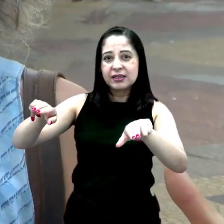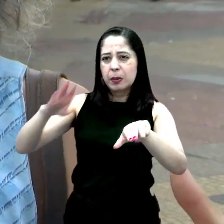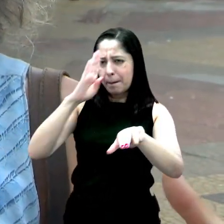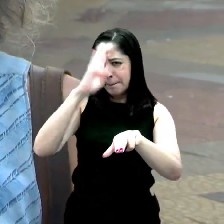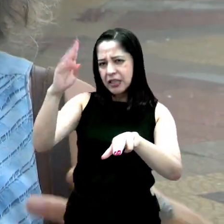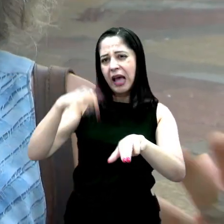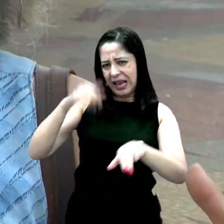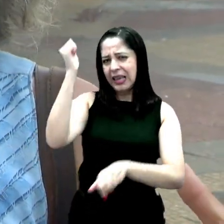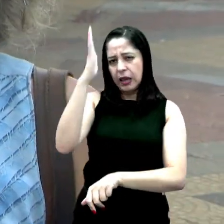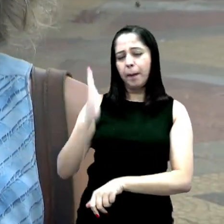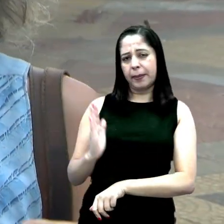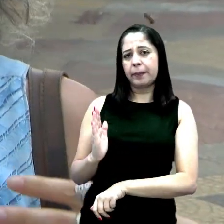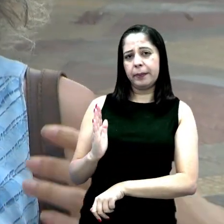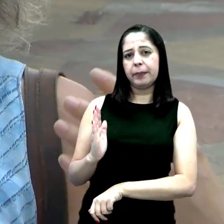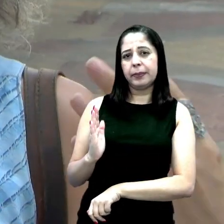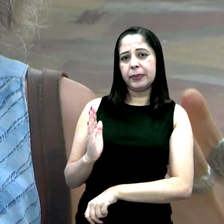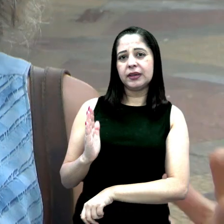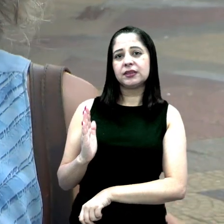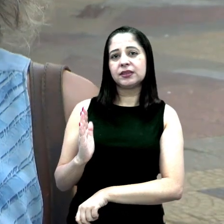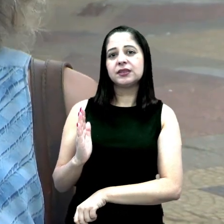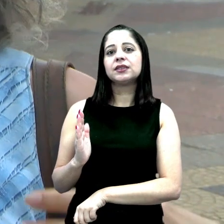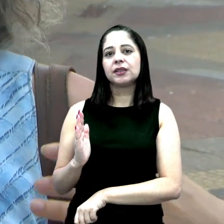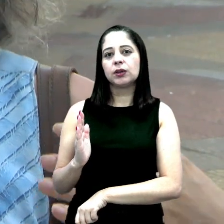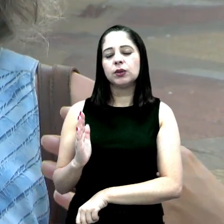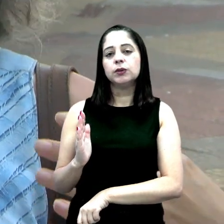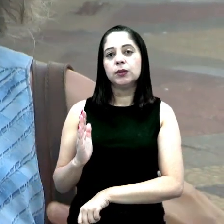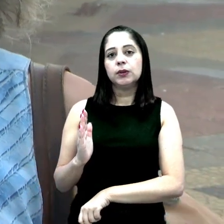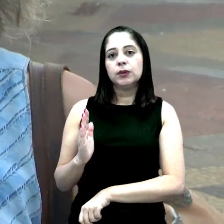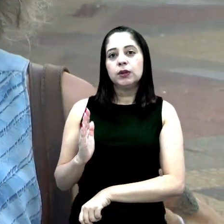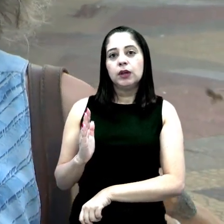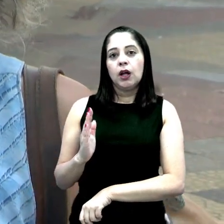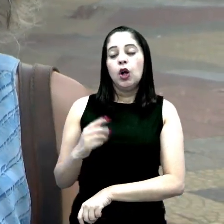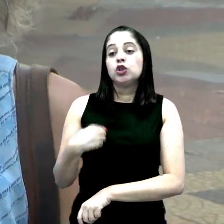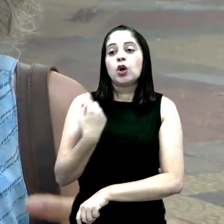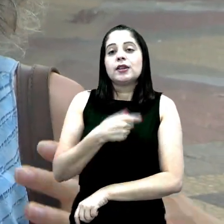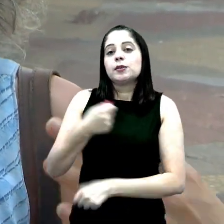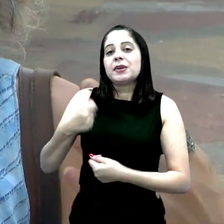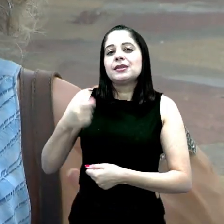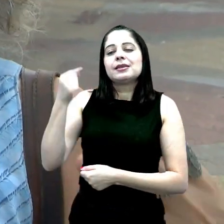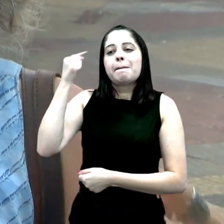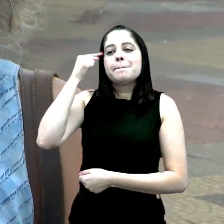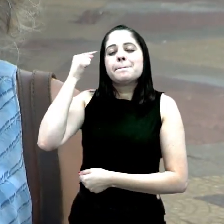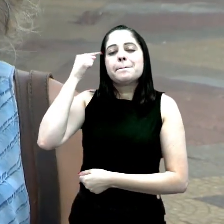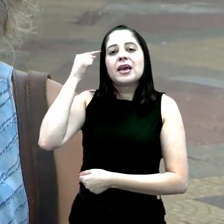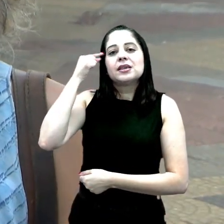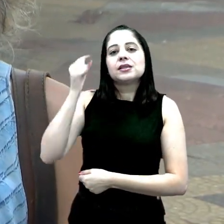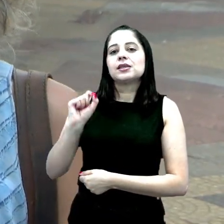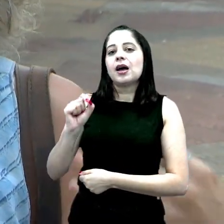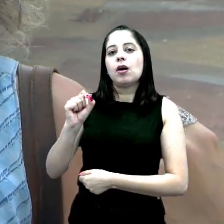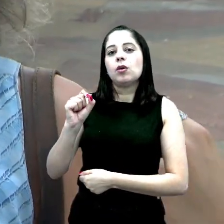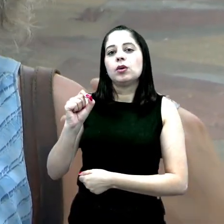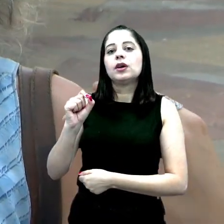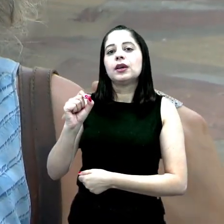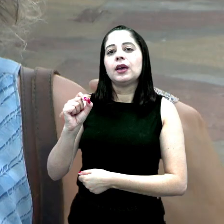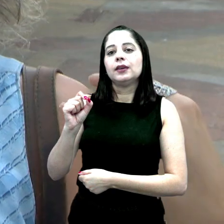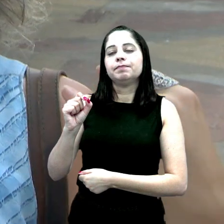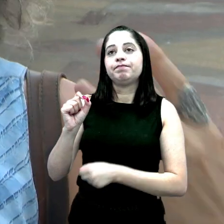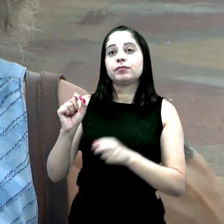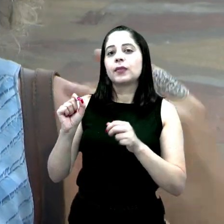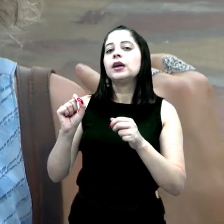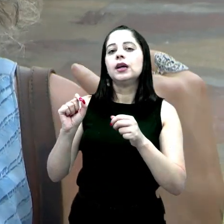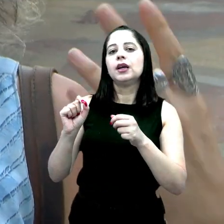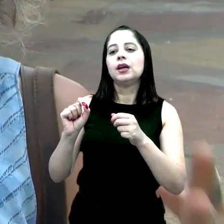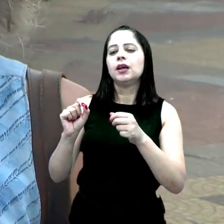essa questão da marginalidade, né, que pós-pandemia trouxe um cenário mais agravante, é uma questão que a gente tem que olhar também, questão